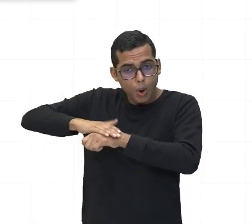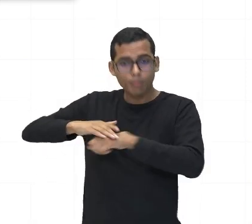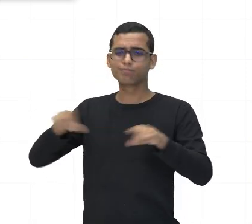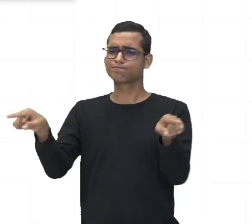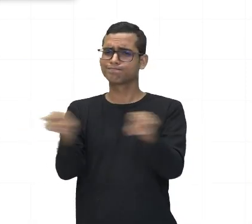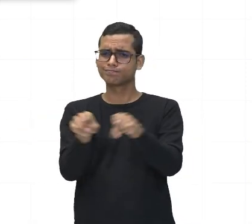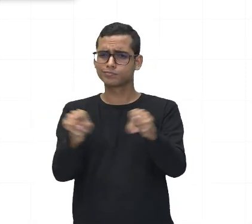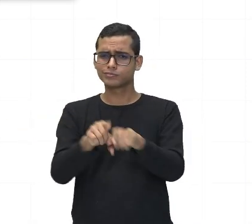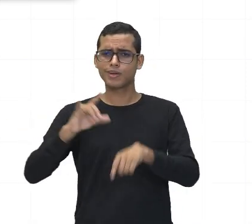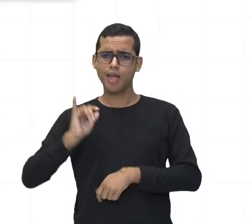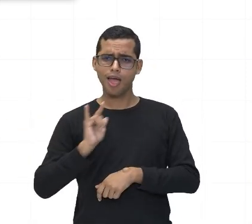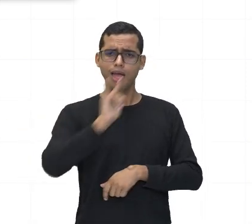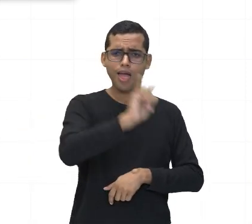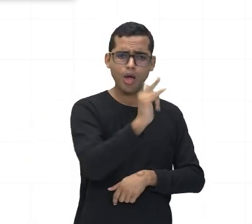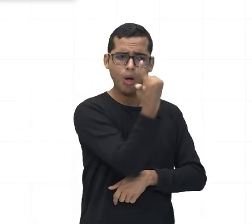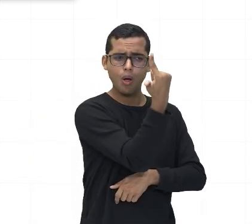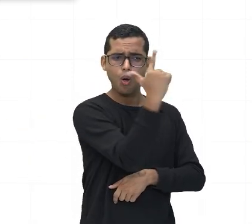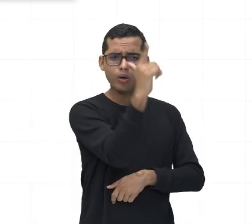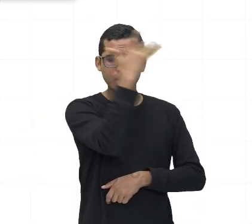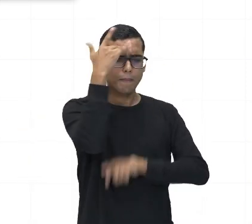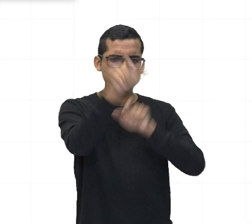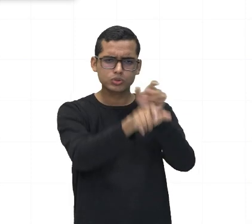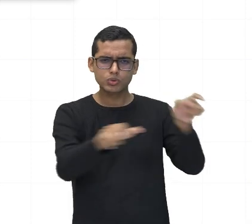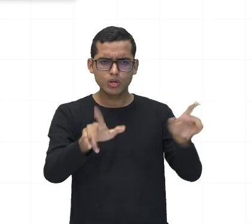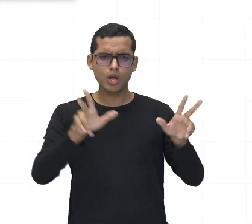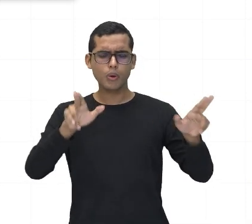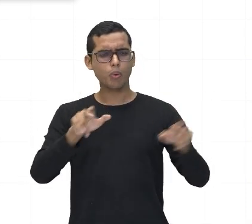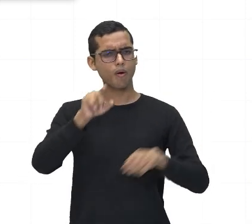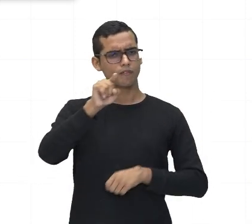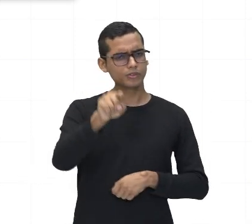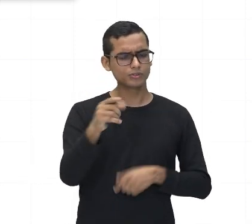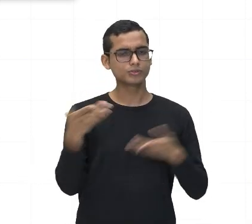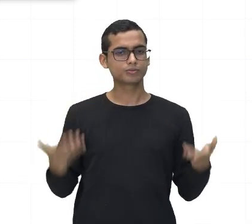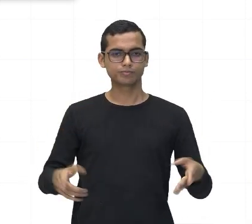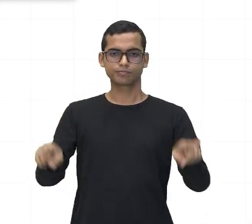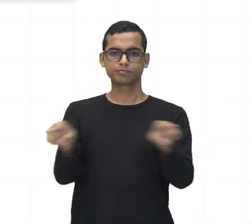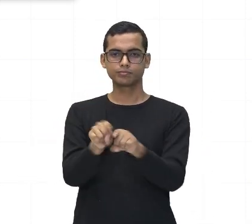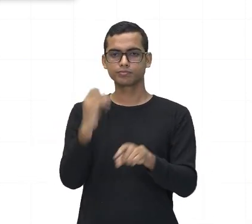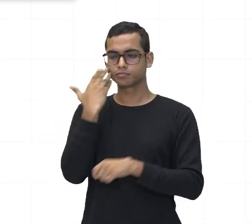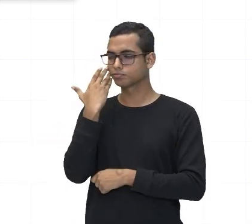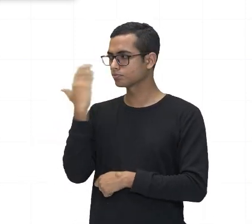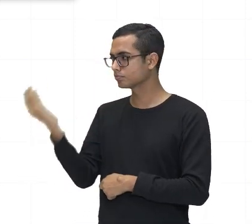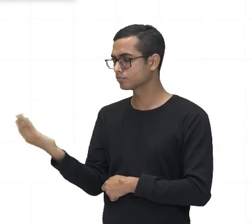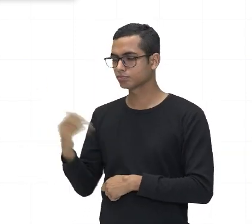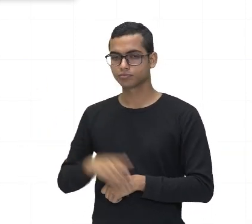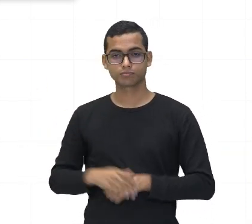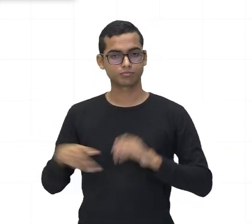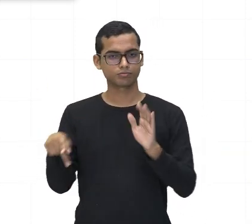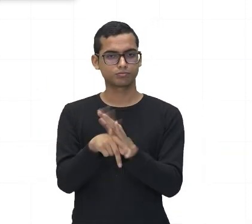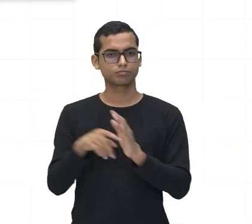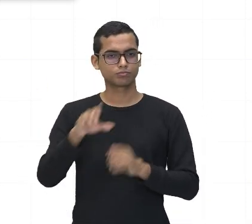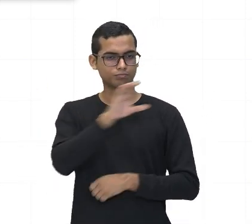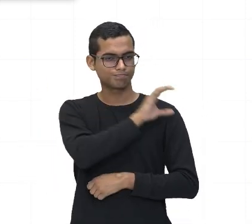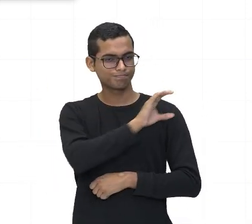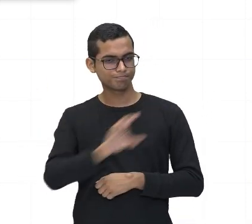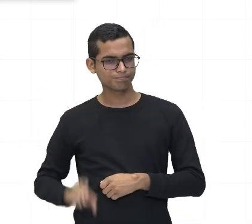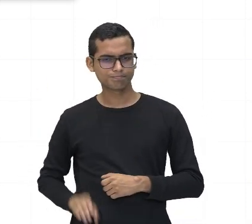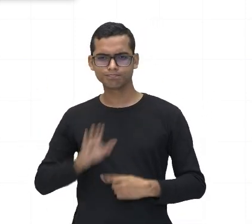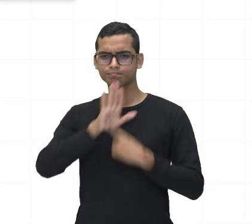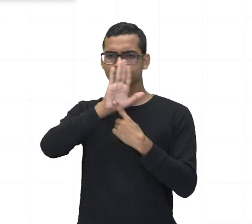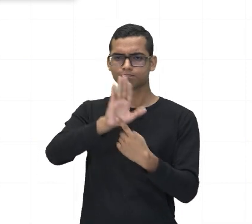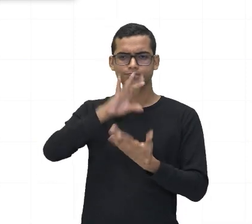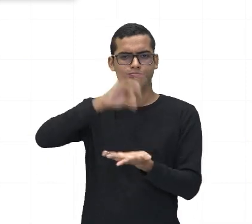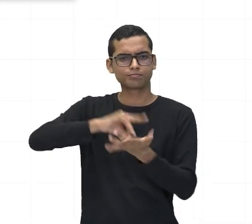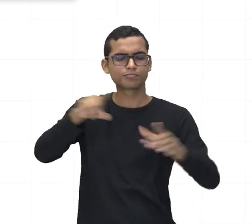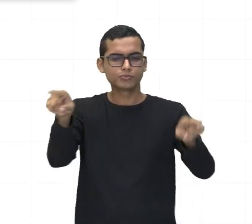cristianismo fala de uma maneira muito enfática sobre isso. E aqui, meus caros amigos, nós vamos ver que isso se